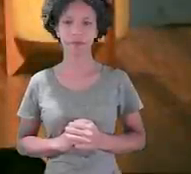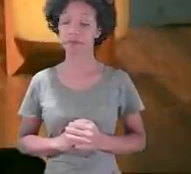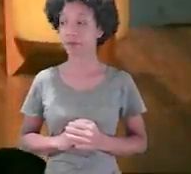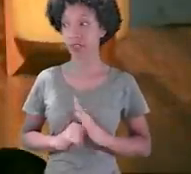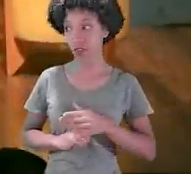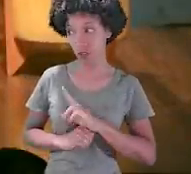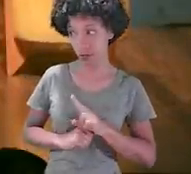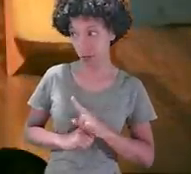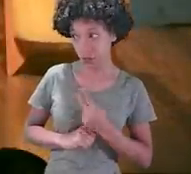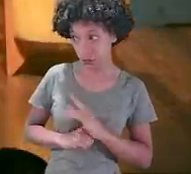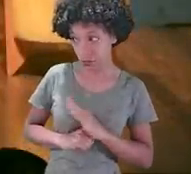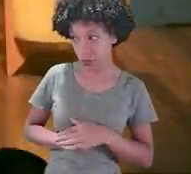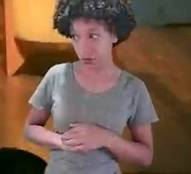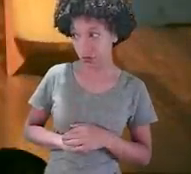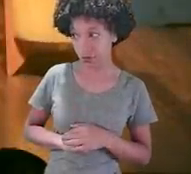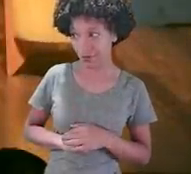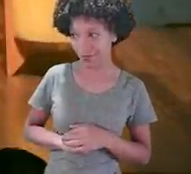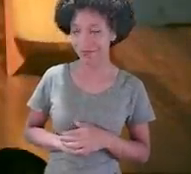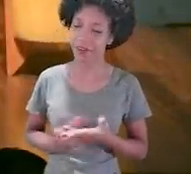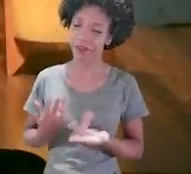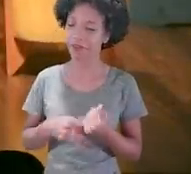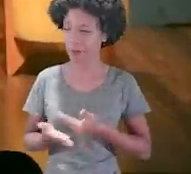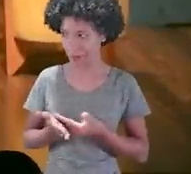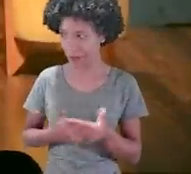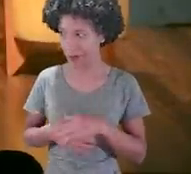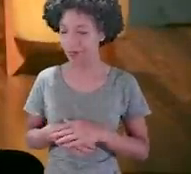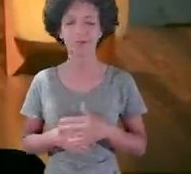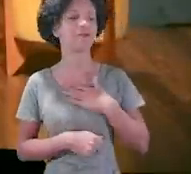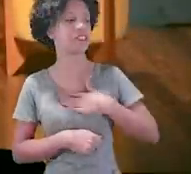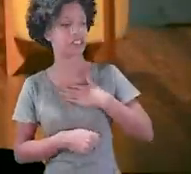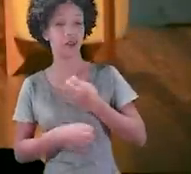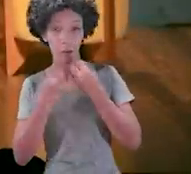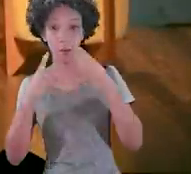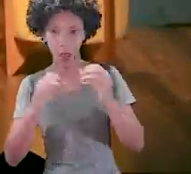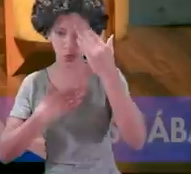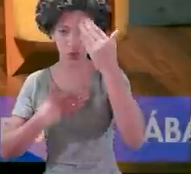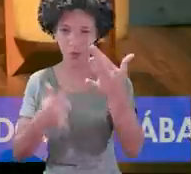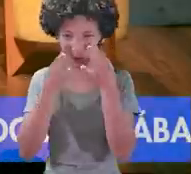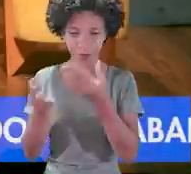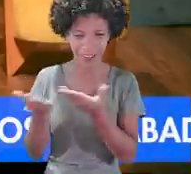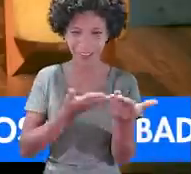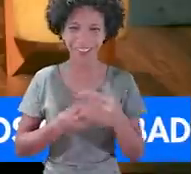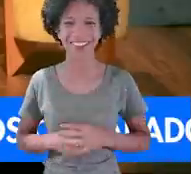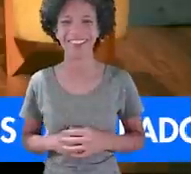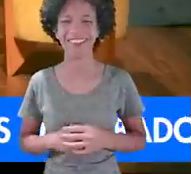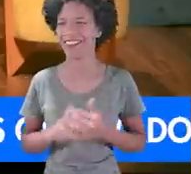Falei já. Obrigado. Vamos lá. Satisfação, pessoal. Boa noite. Obrigadão aí.